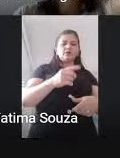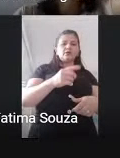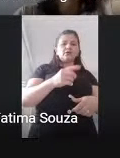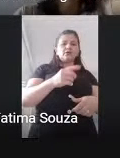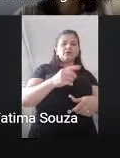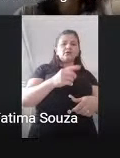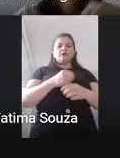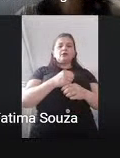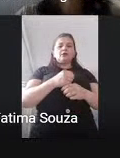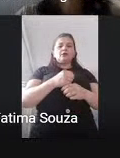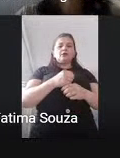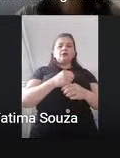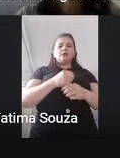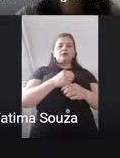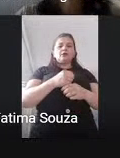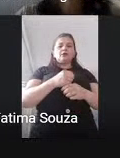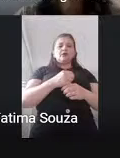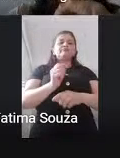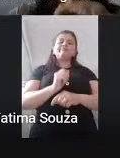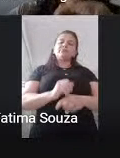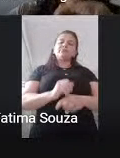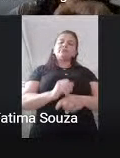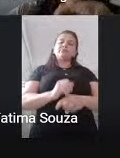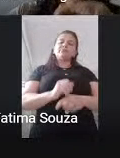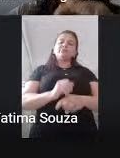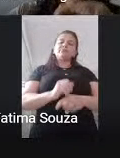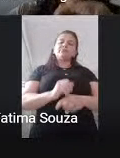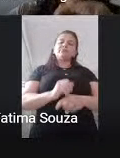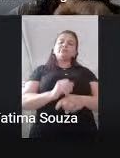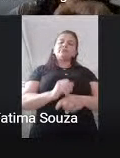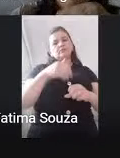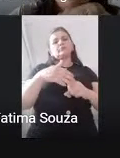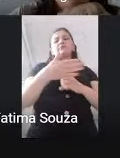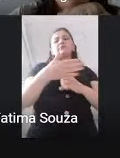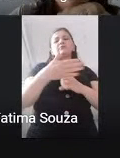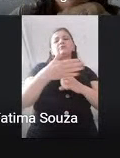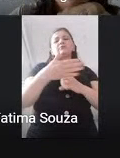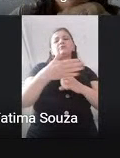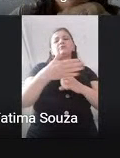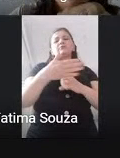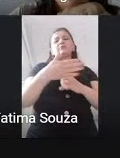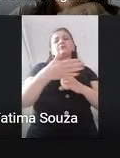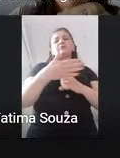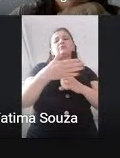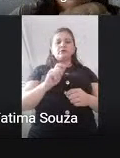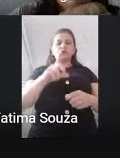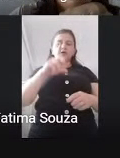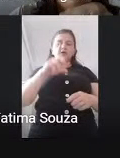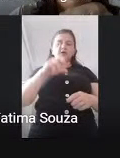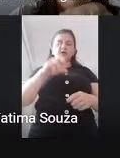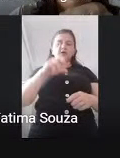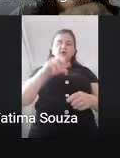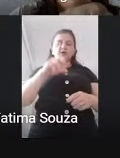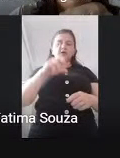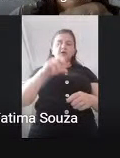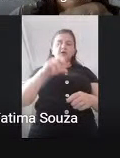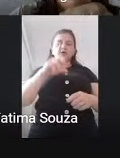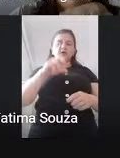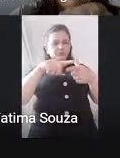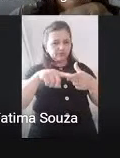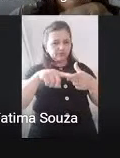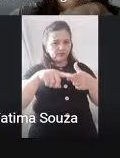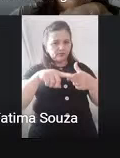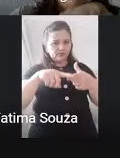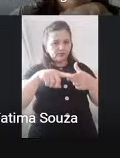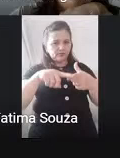população. Então, acho que é basicamente isso. O que eu gostaria de trazer é isso. A gente tem uma situação grave que atinge essas populações